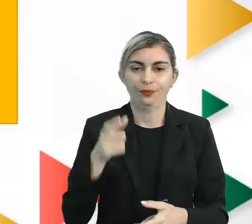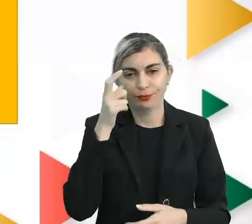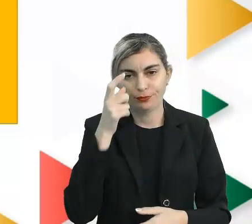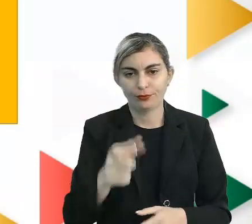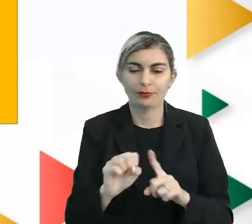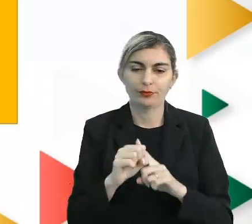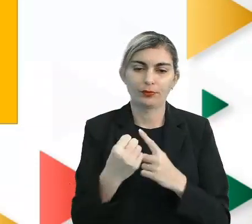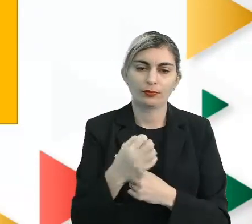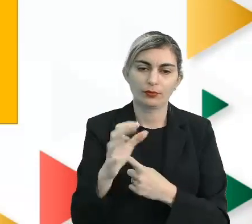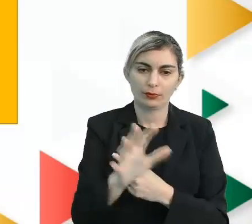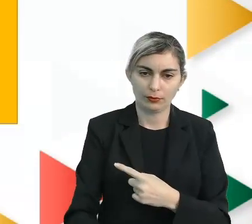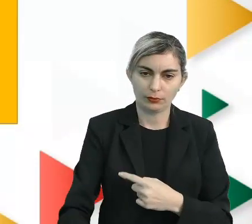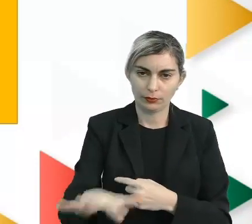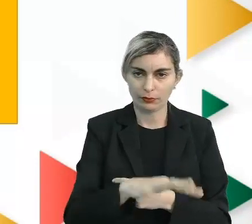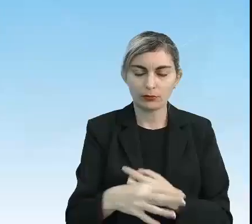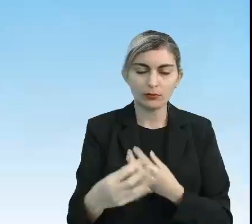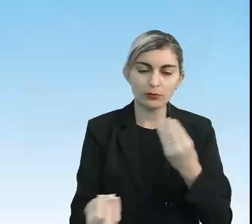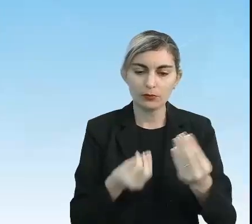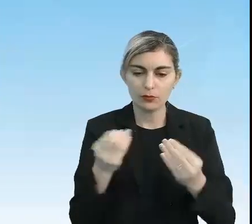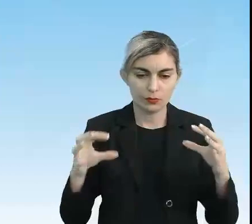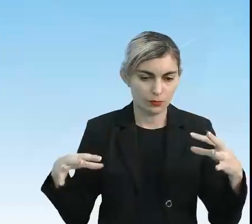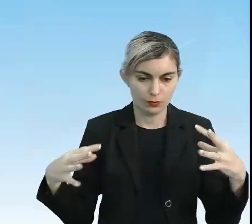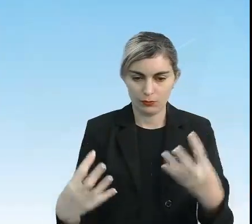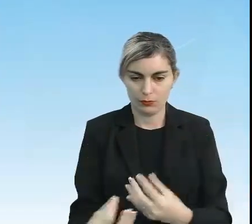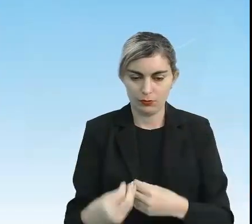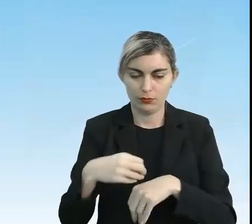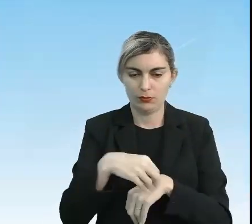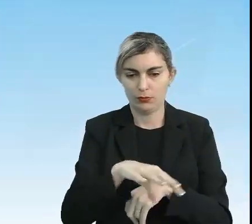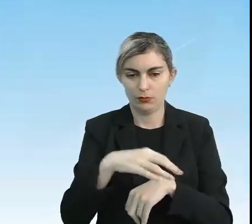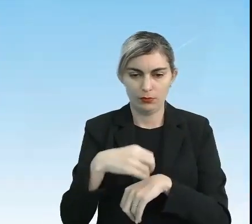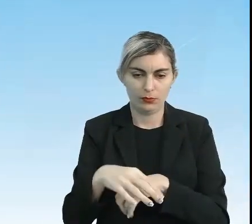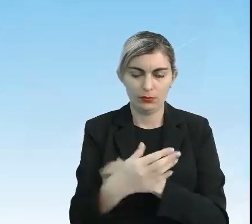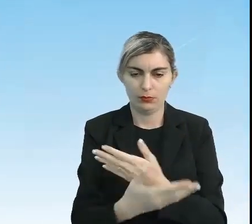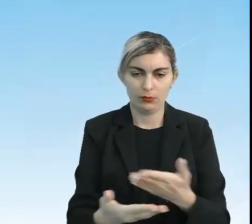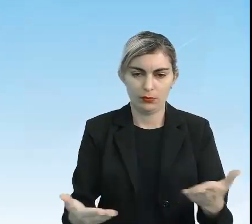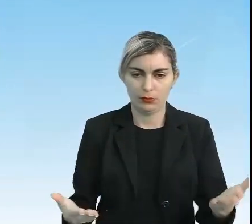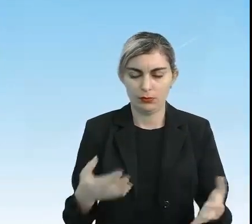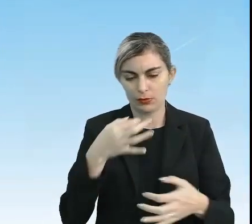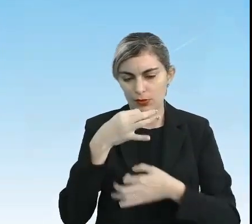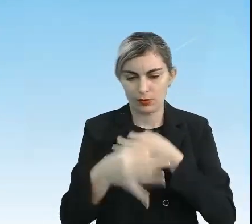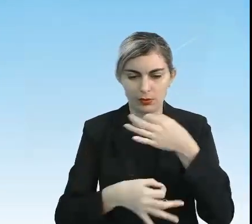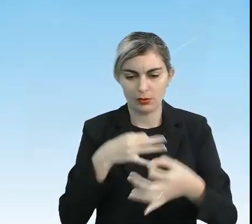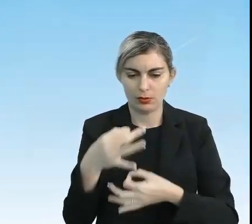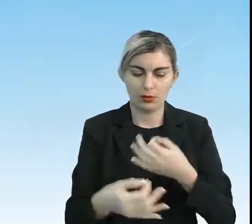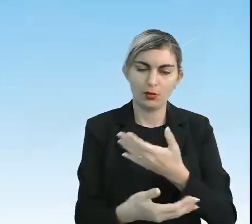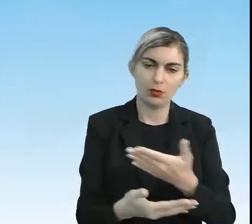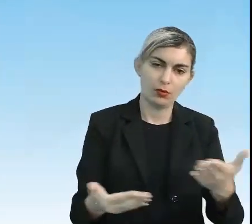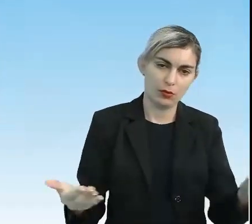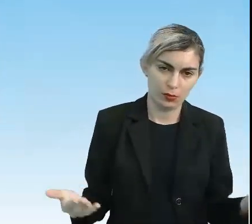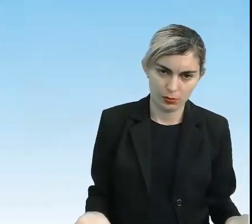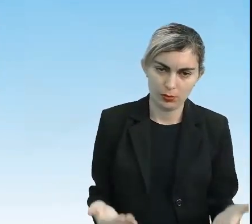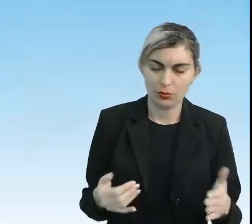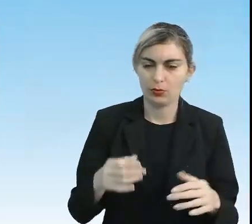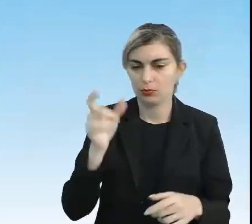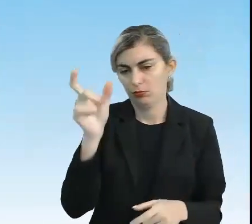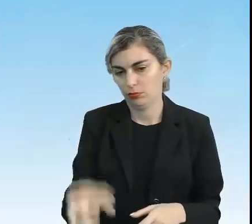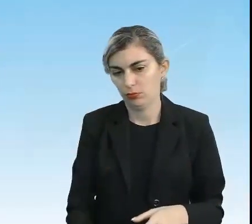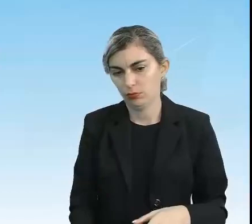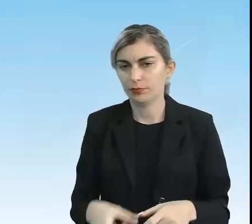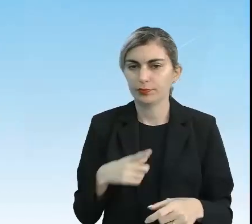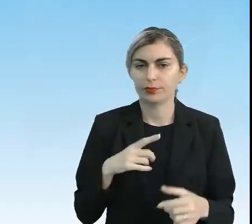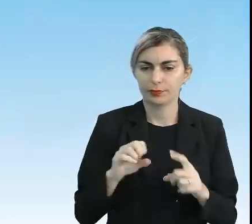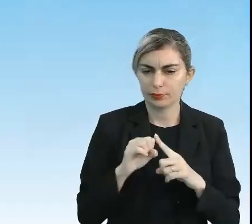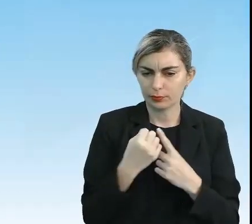da sociedade como um todo. Eu destaco aí, professor, para o seu comentar, justamente essa questão do o indivíduo e